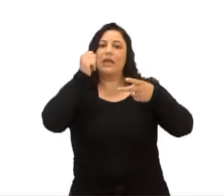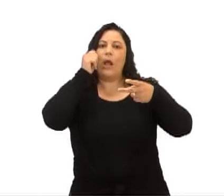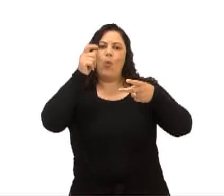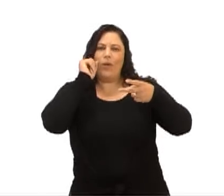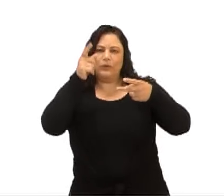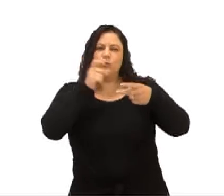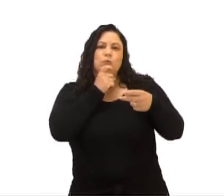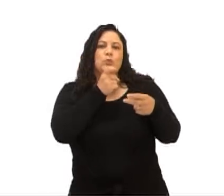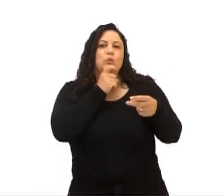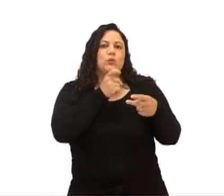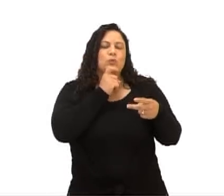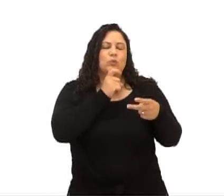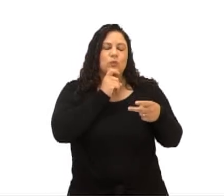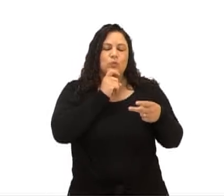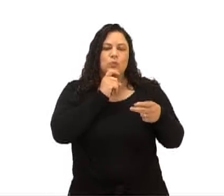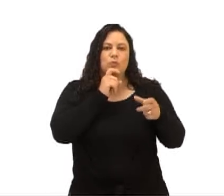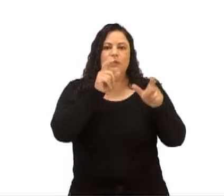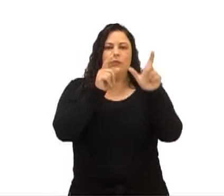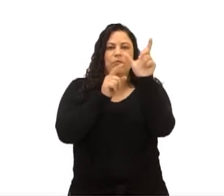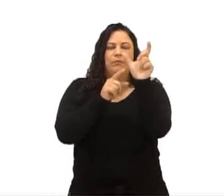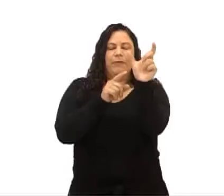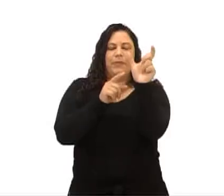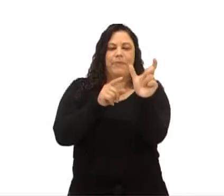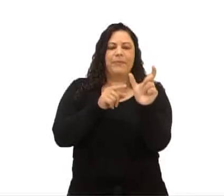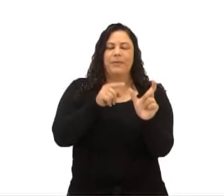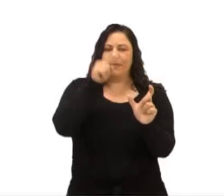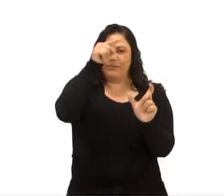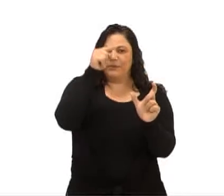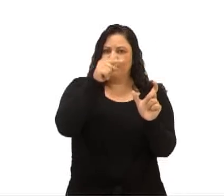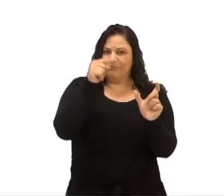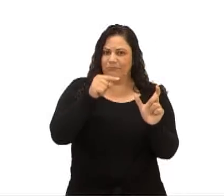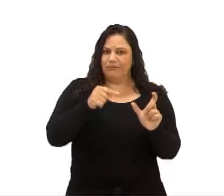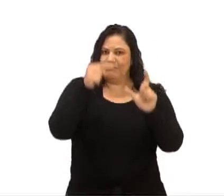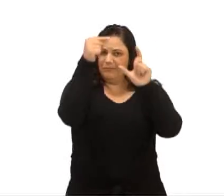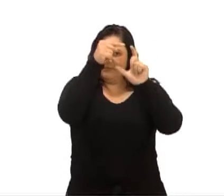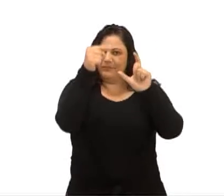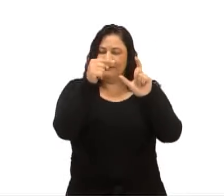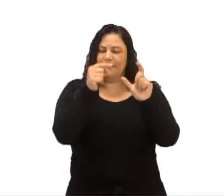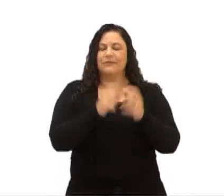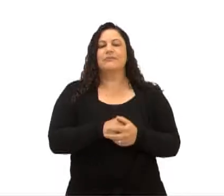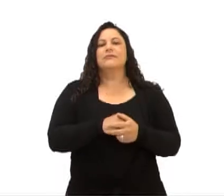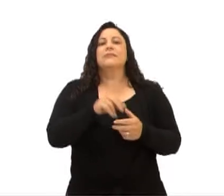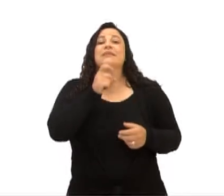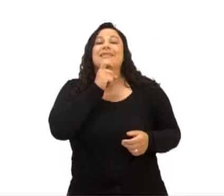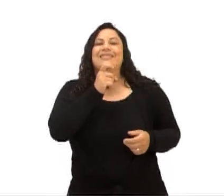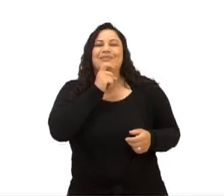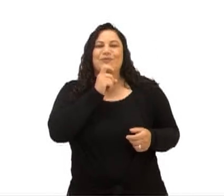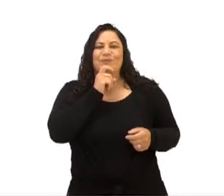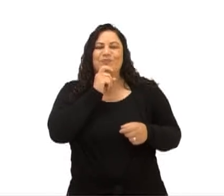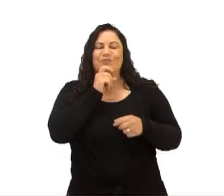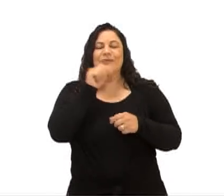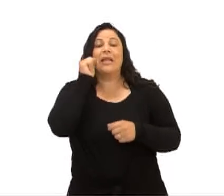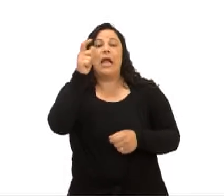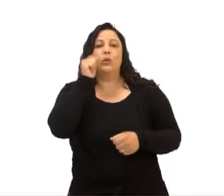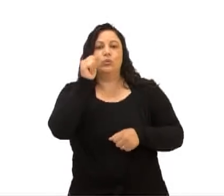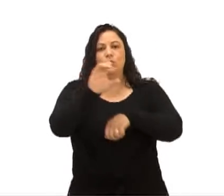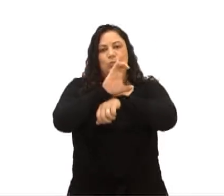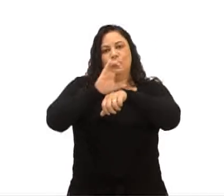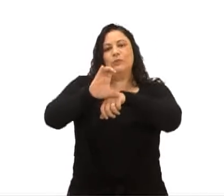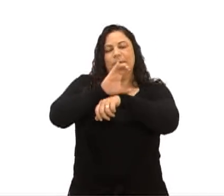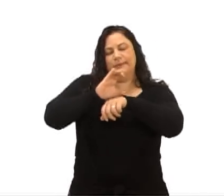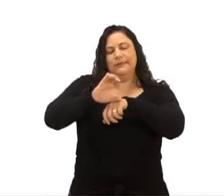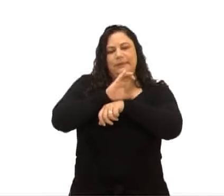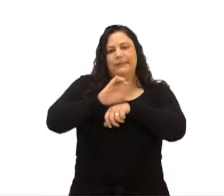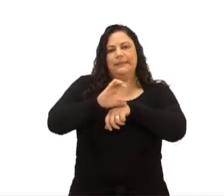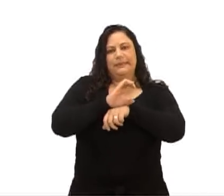que estão aqui no mapa identificados com as cores mais frias, os tons de azul e cinza, que seriam os climas